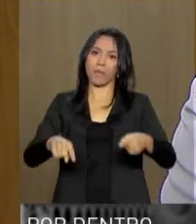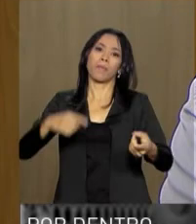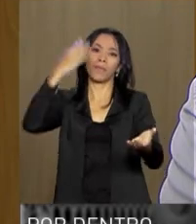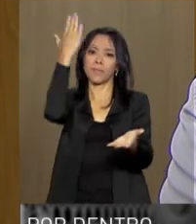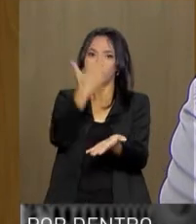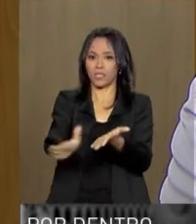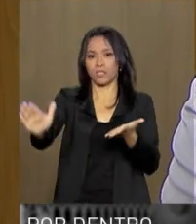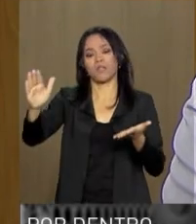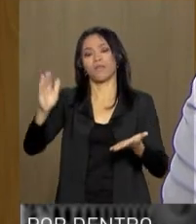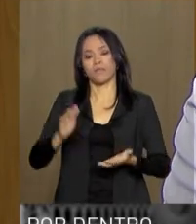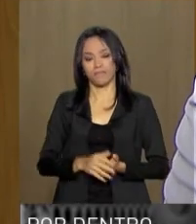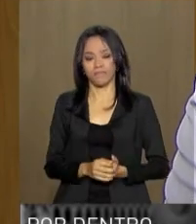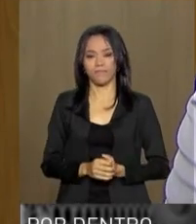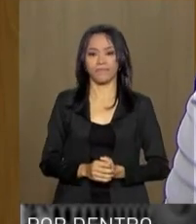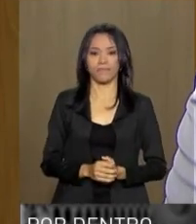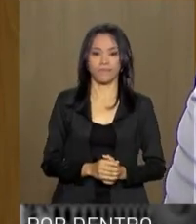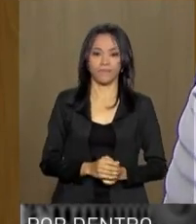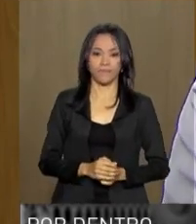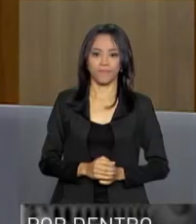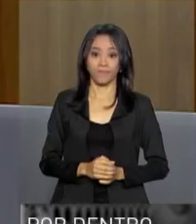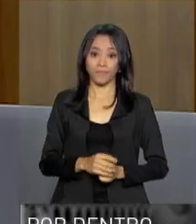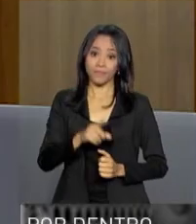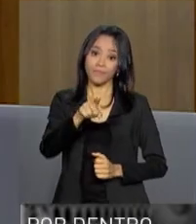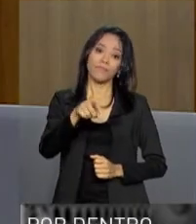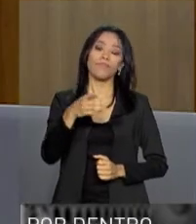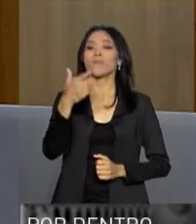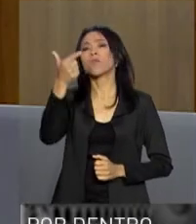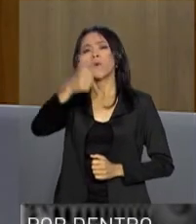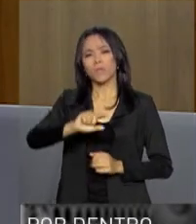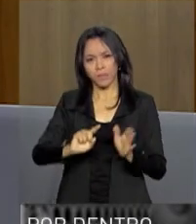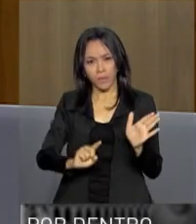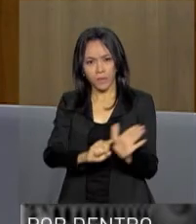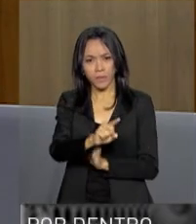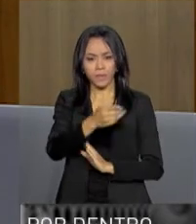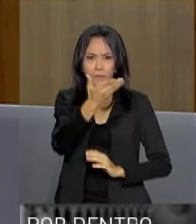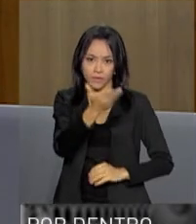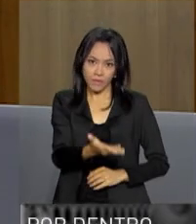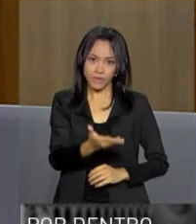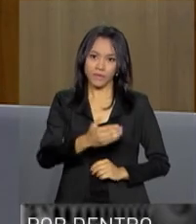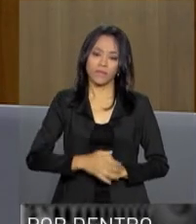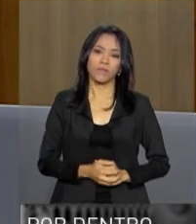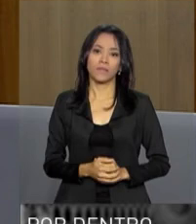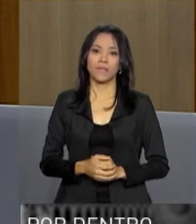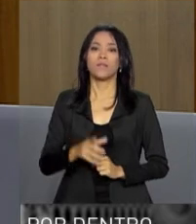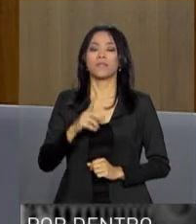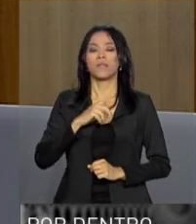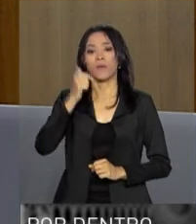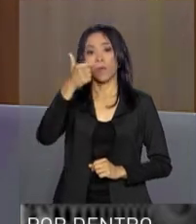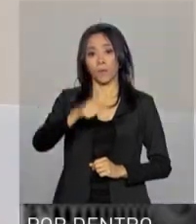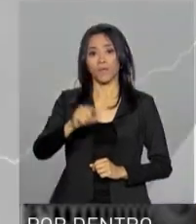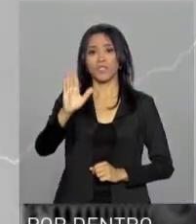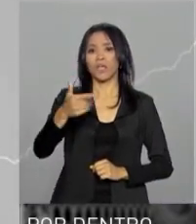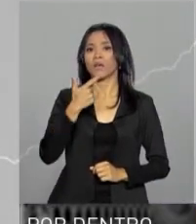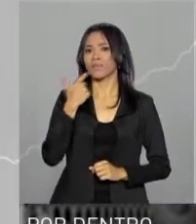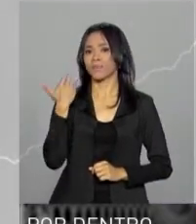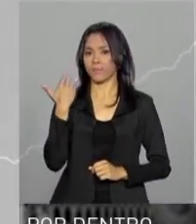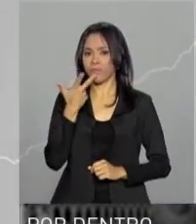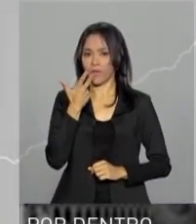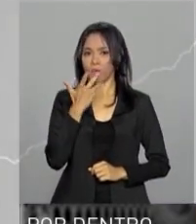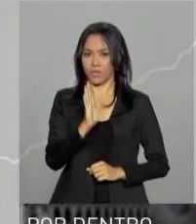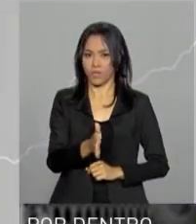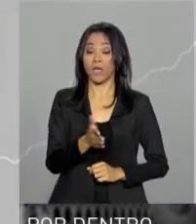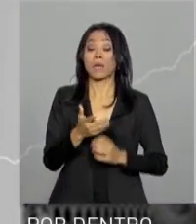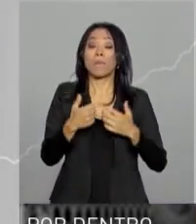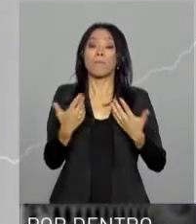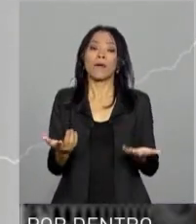e os seus agressores punidos igor silveira mais alguma pergunta para o nosso convidado princesa já comentou um pouco sobre isso mas eu queria